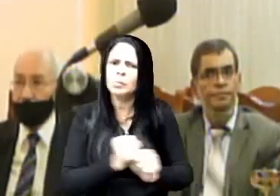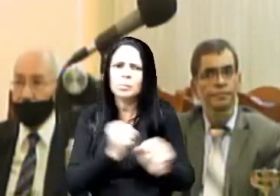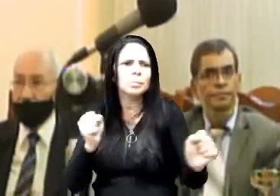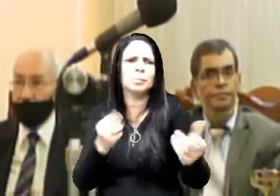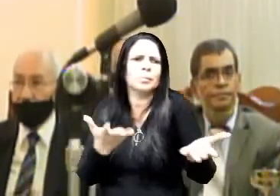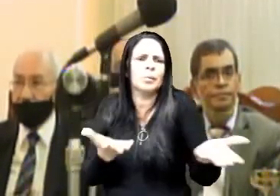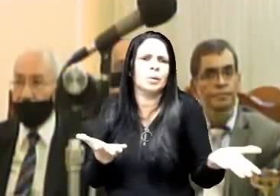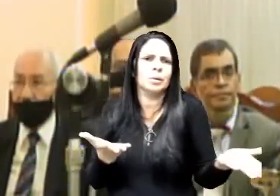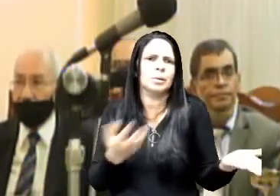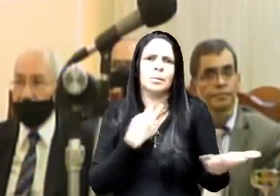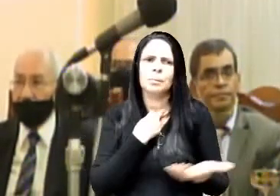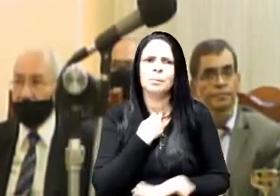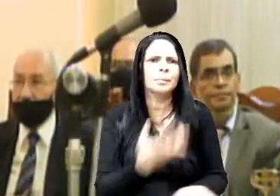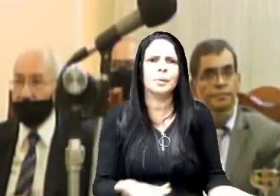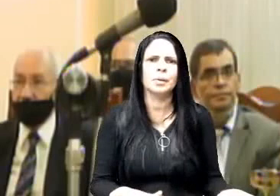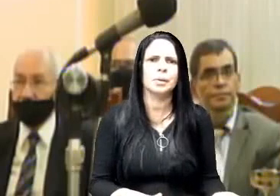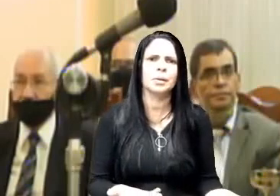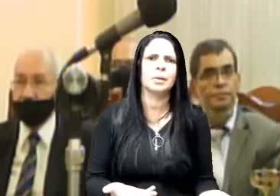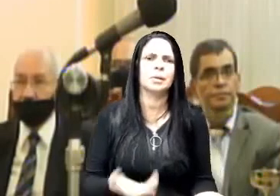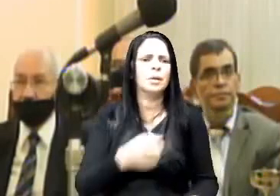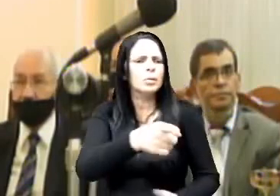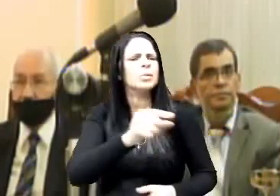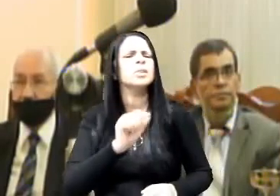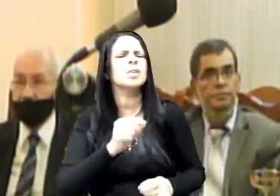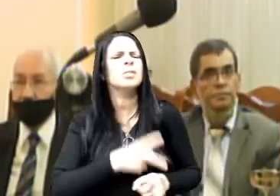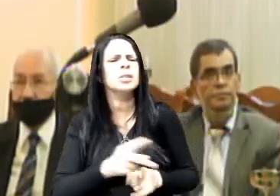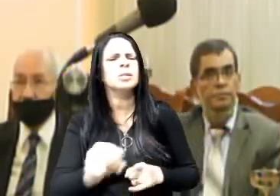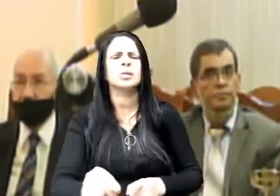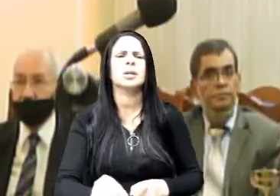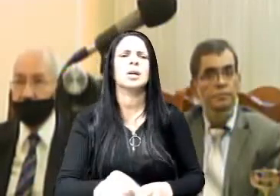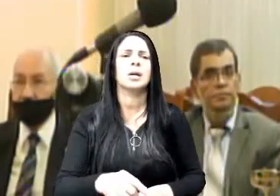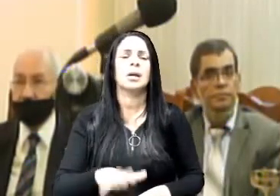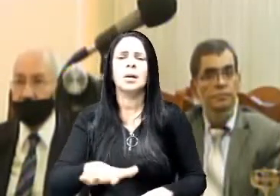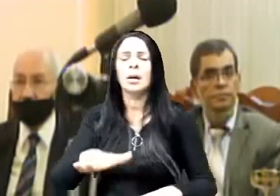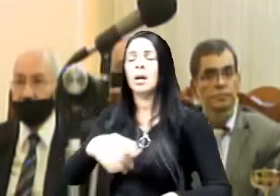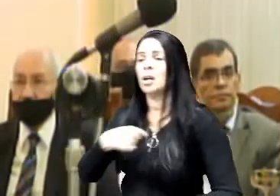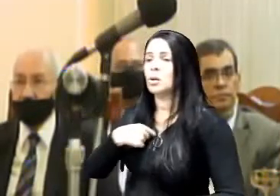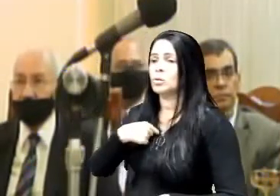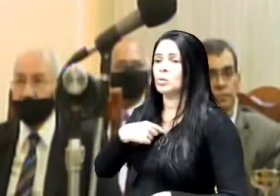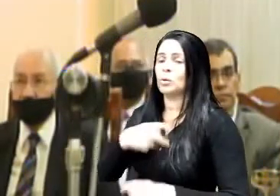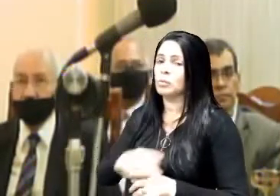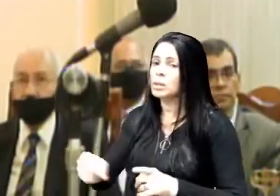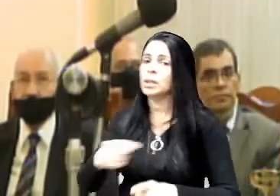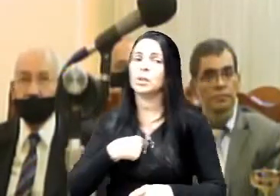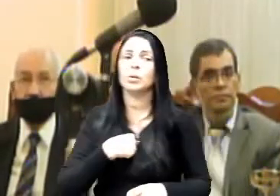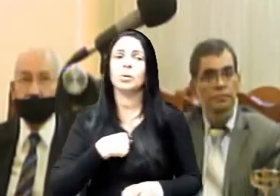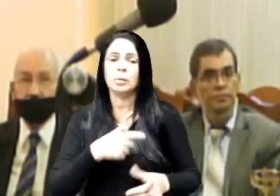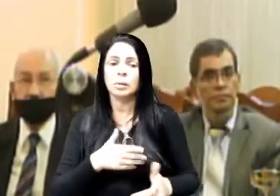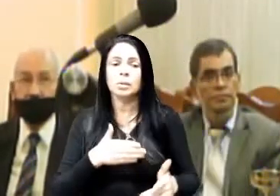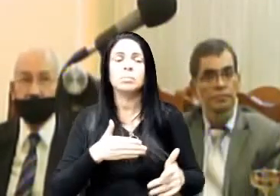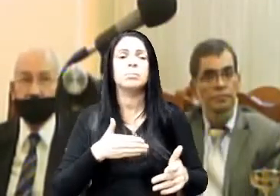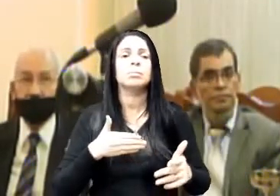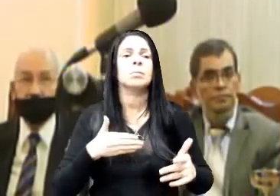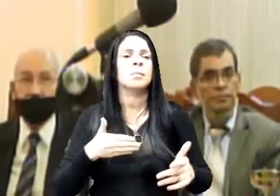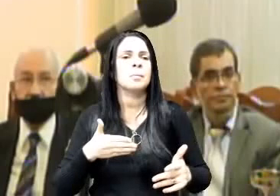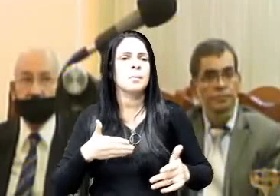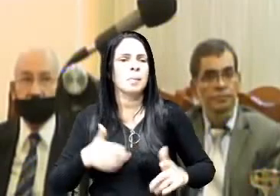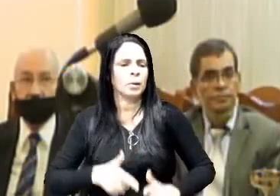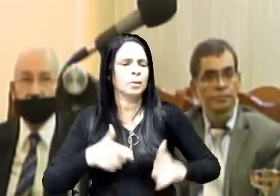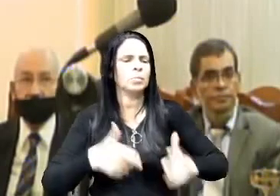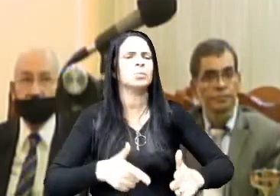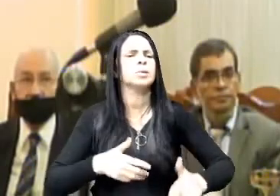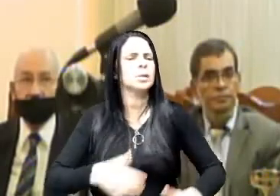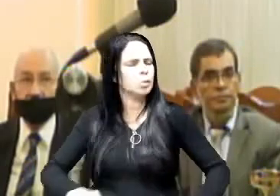Não é possível. Você é vencedor de quê? Você é vencedor? Não, eu sou vencedor das lutas que eu enfrento. Sou vencedor